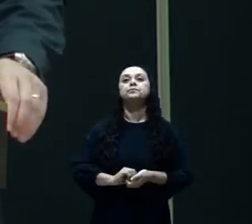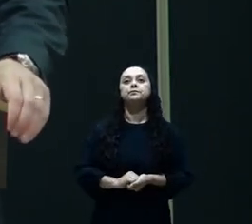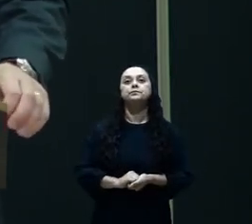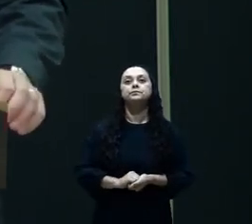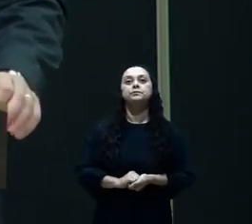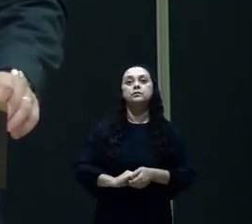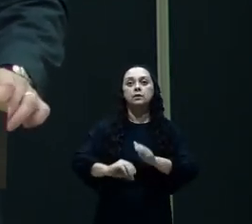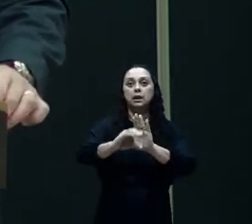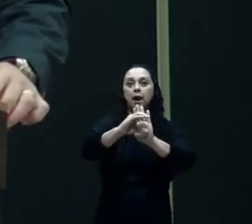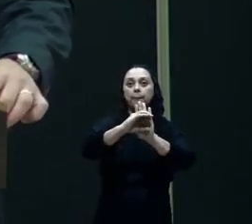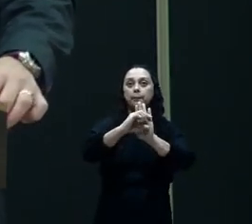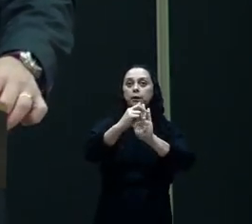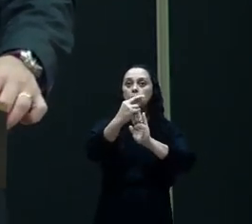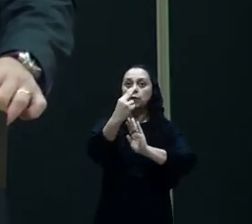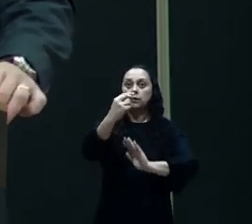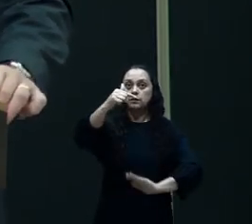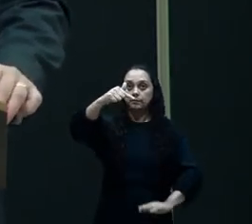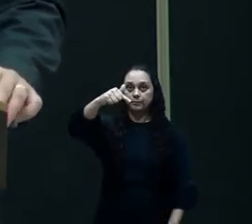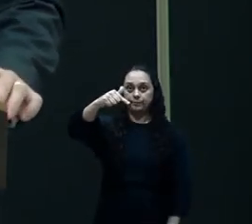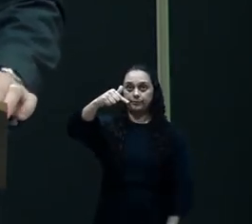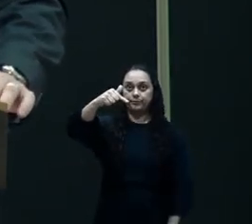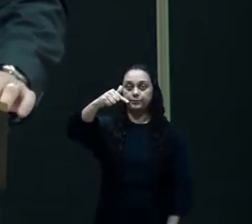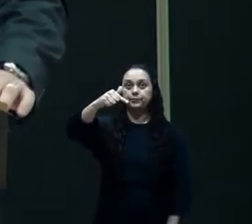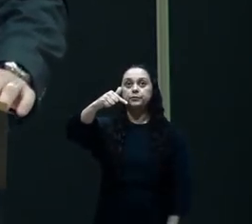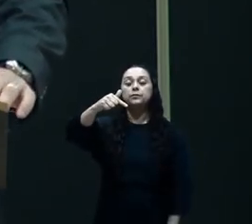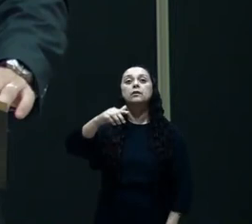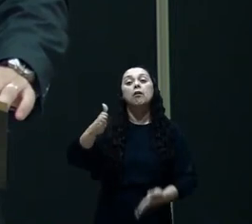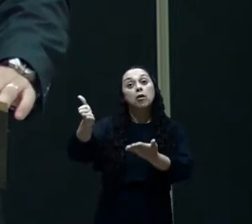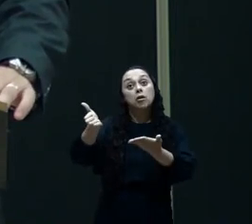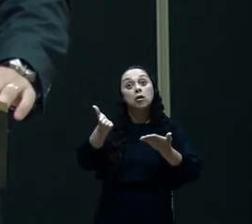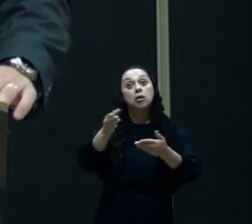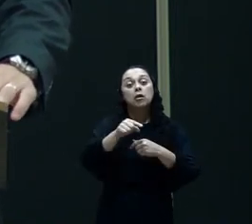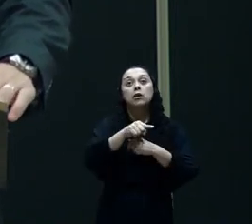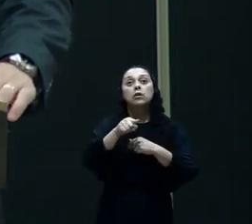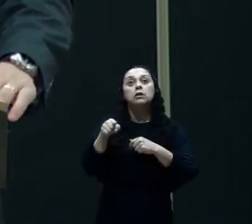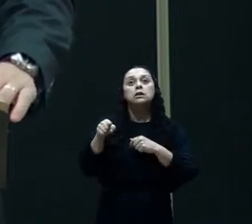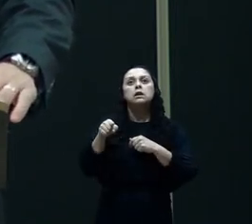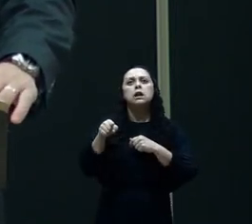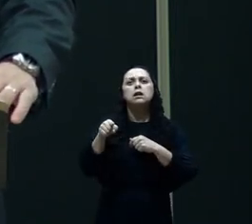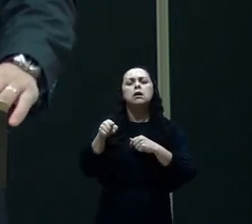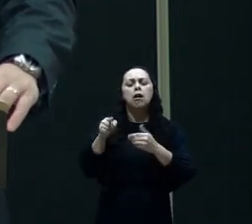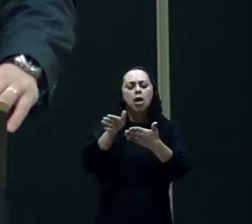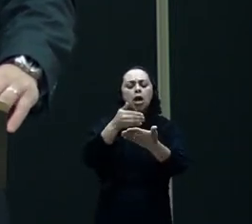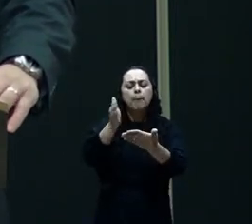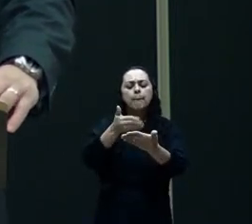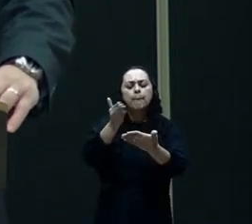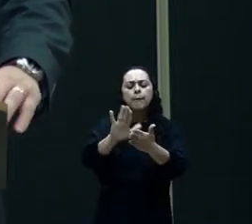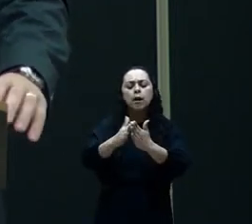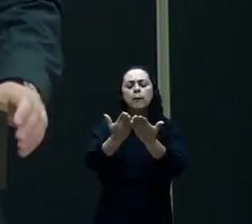no Capítulo de número 27 convido se você conseguir deixe sua Bíblia